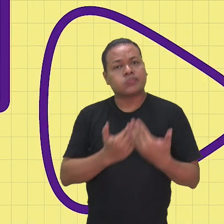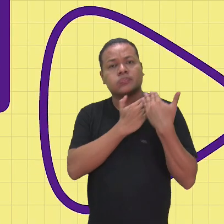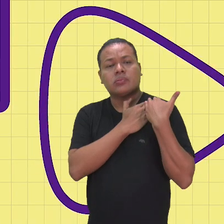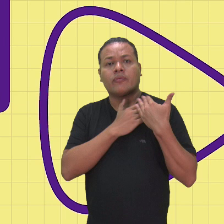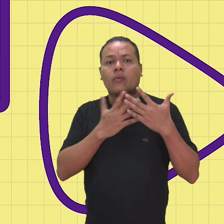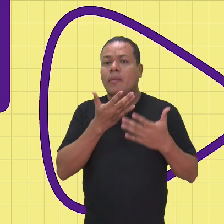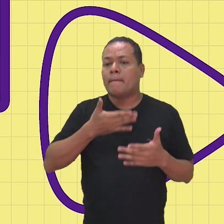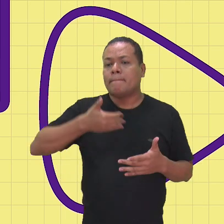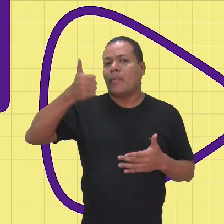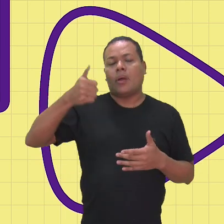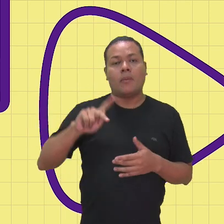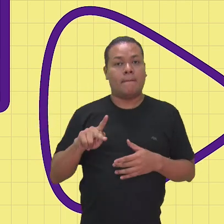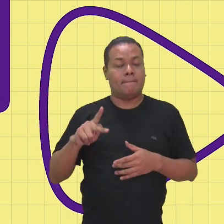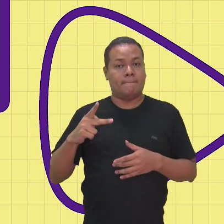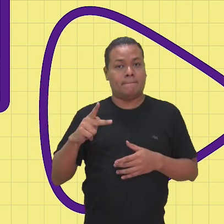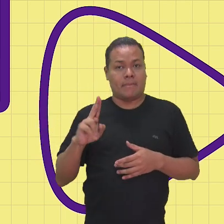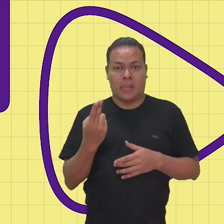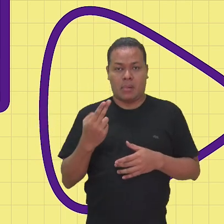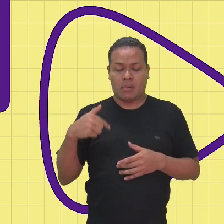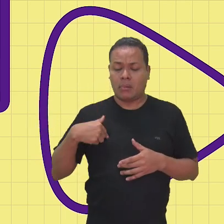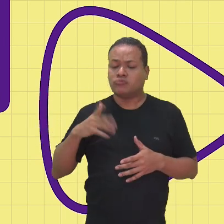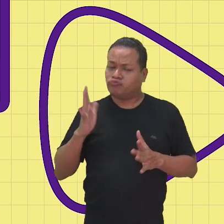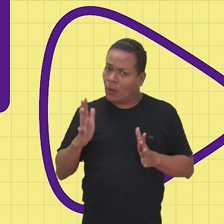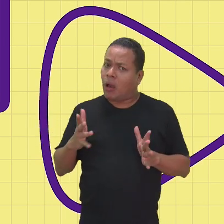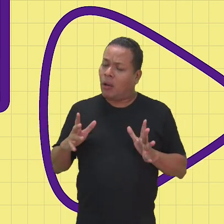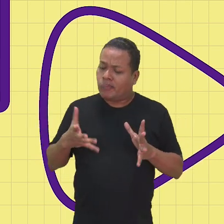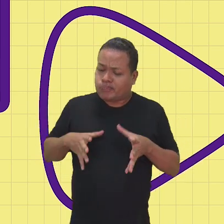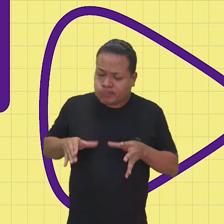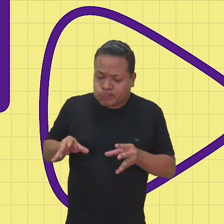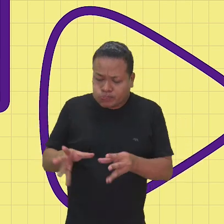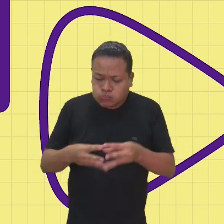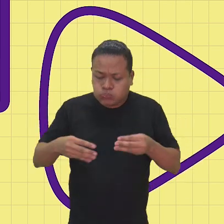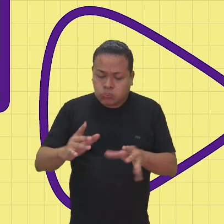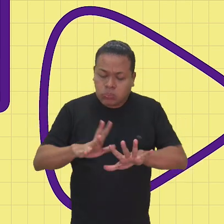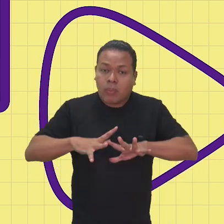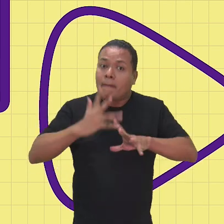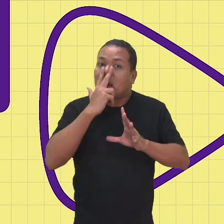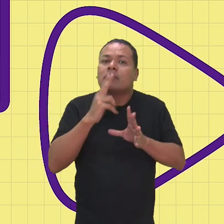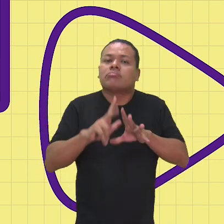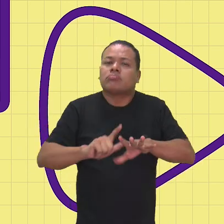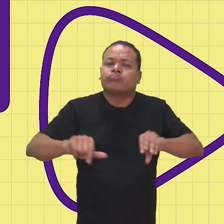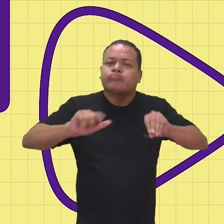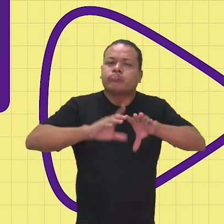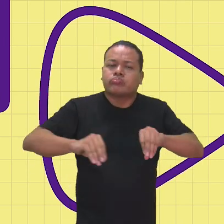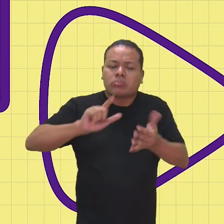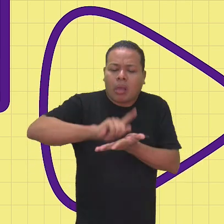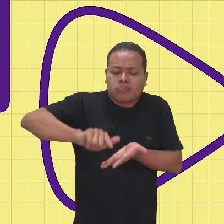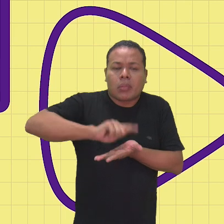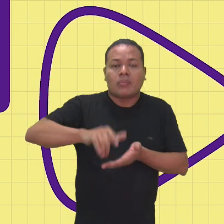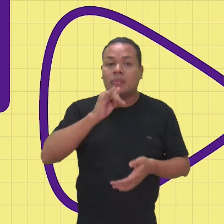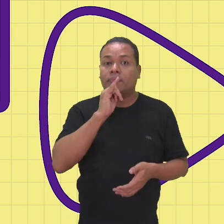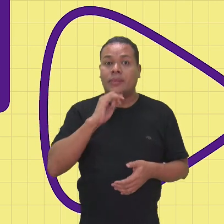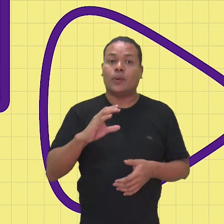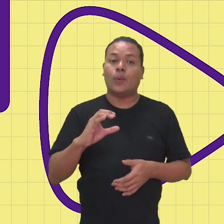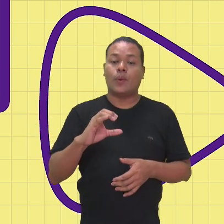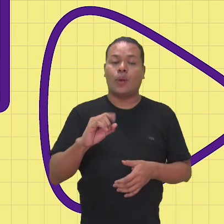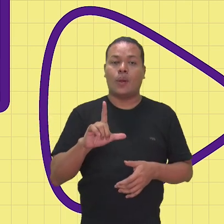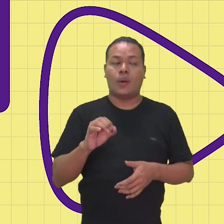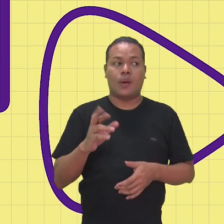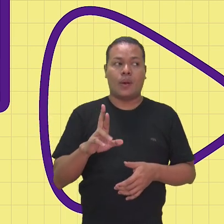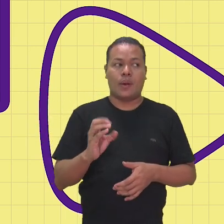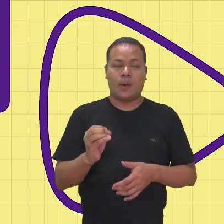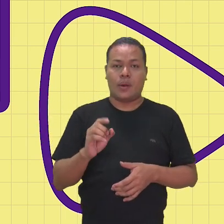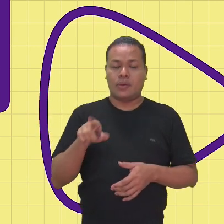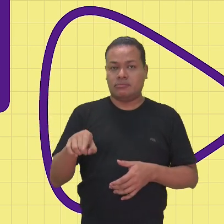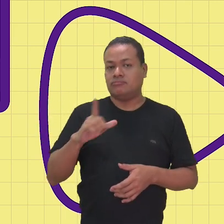melhorar o pH, afinal de contas a gente fez um tratamento com óxido de alumínio, né? E por último ali a gente também tem o cloro, que é na forma